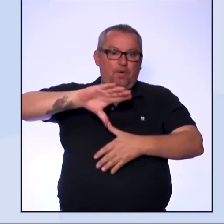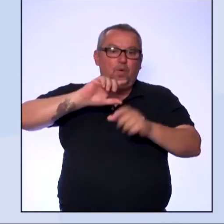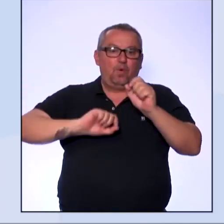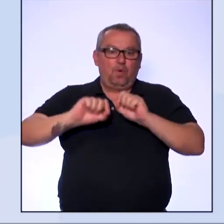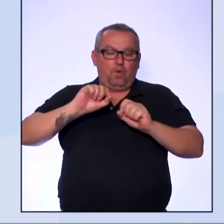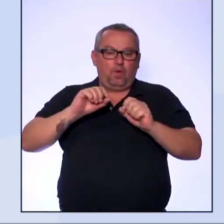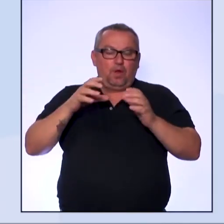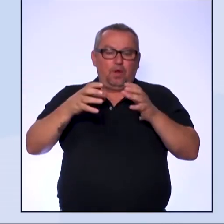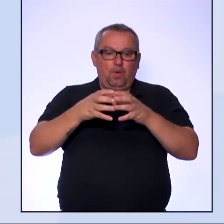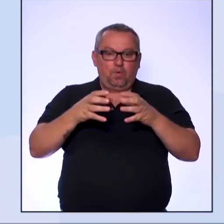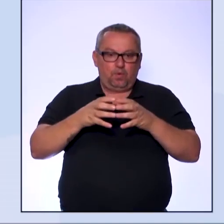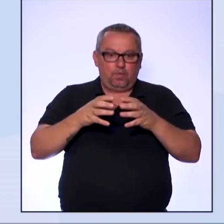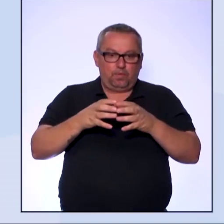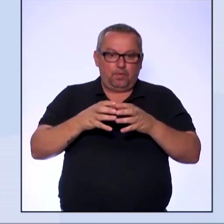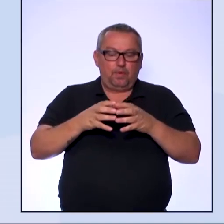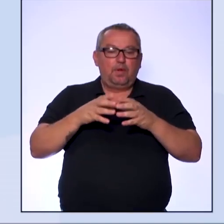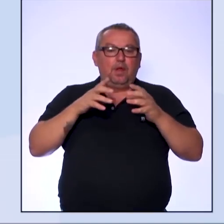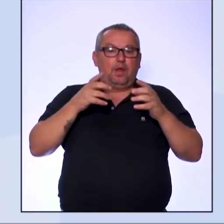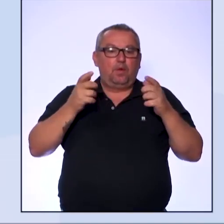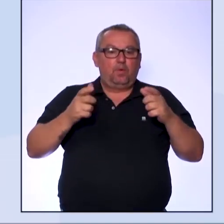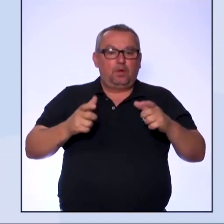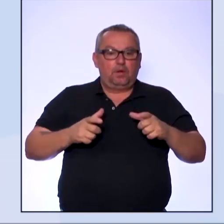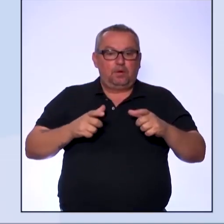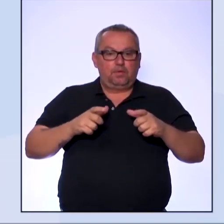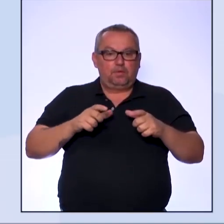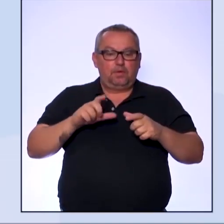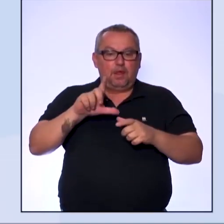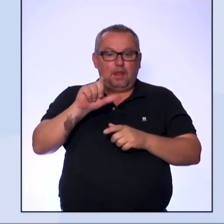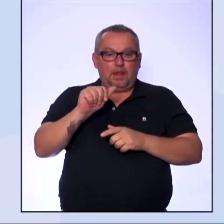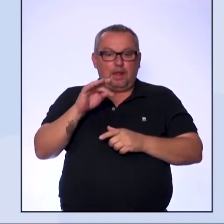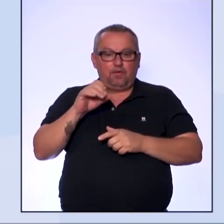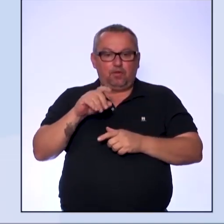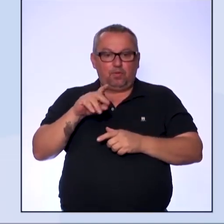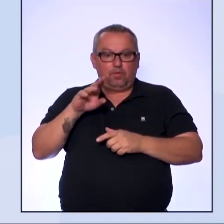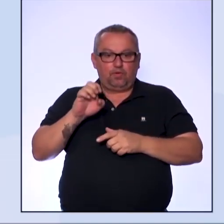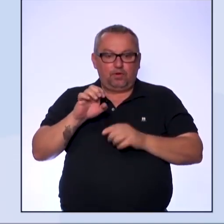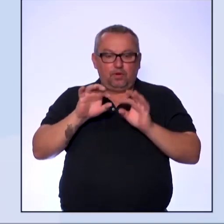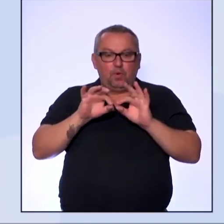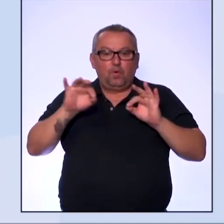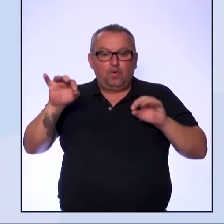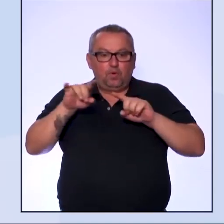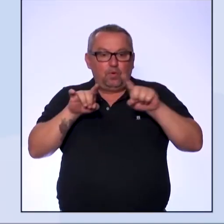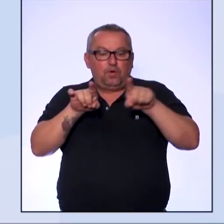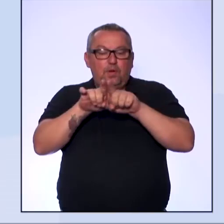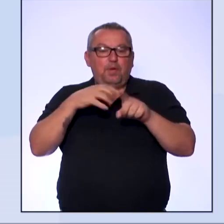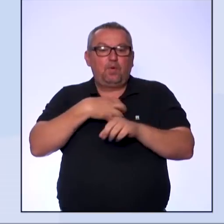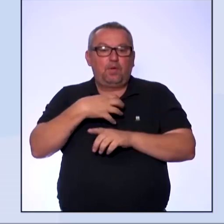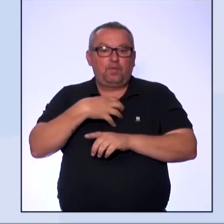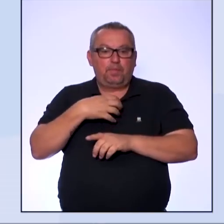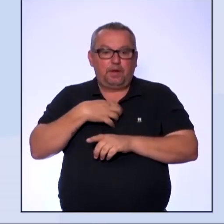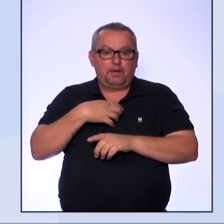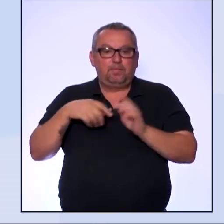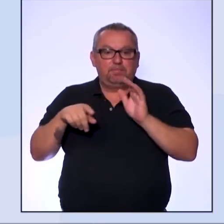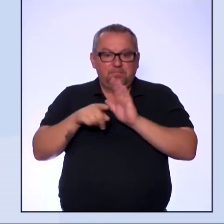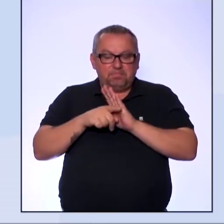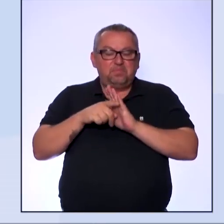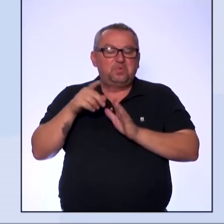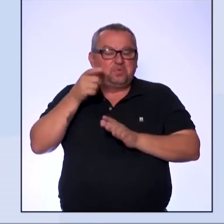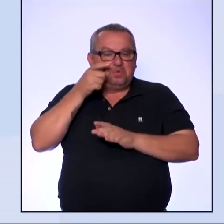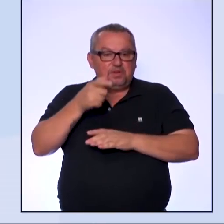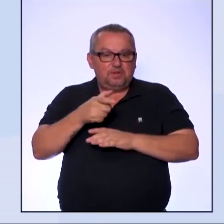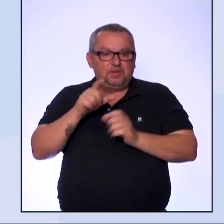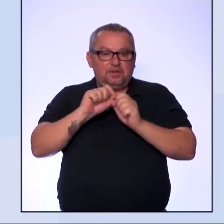um continente extremamente latitudinal, longitudinal, com aspectos físicos abrangentes, o que